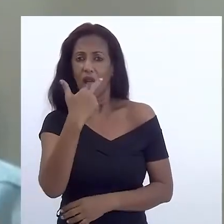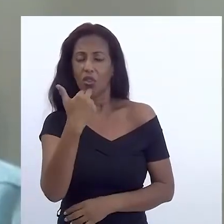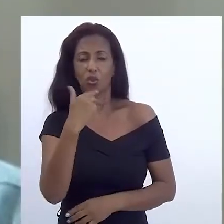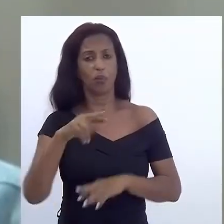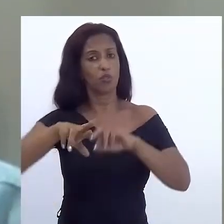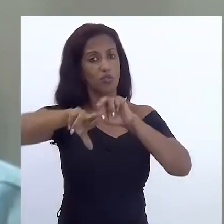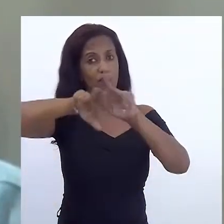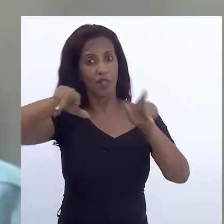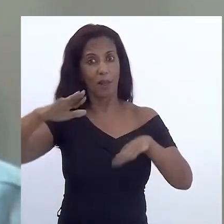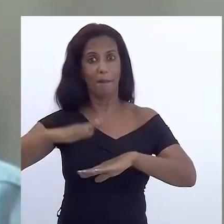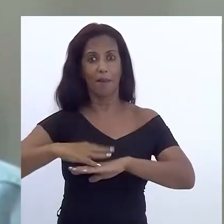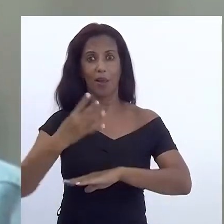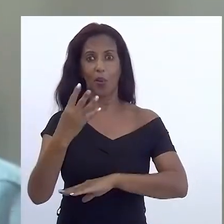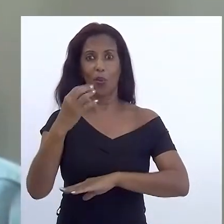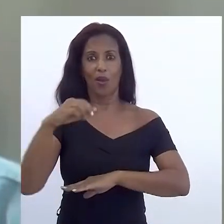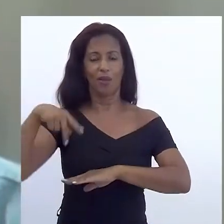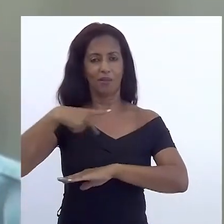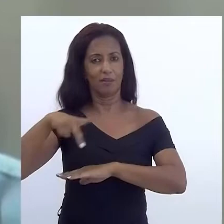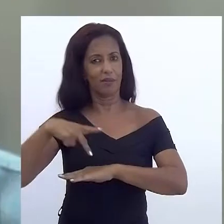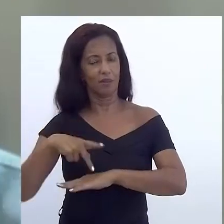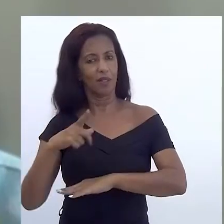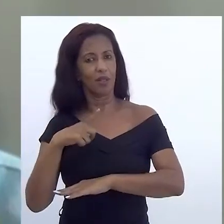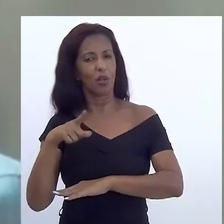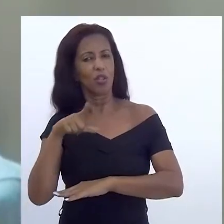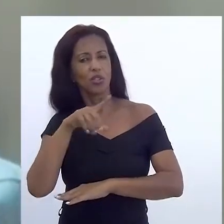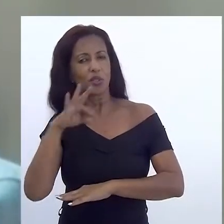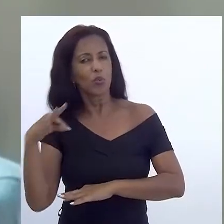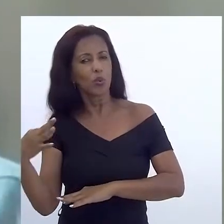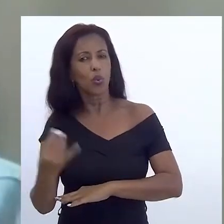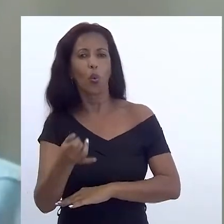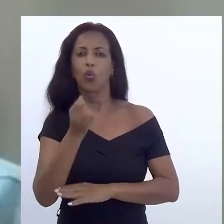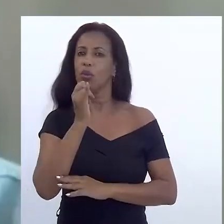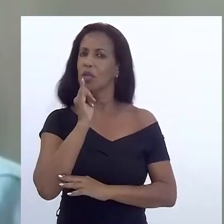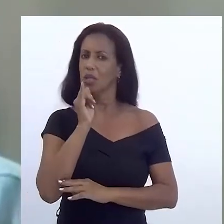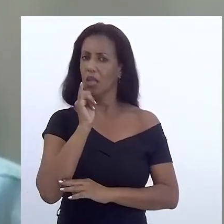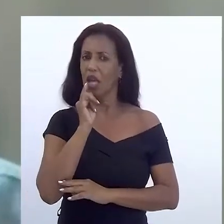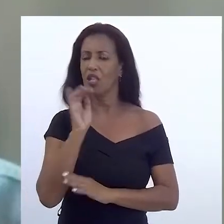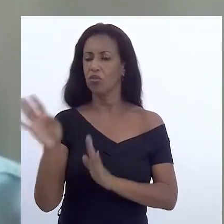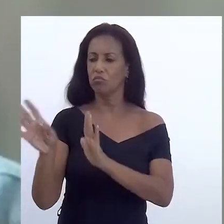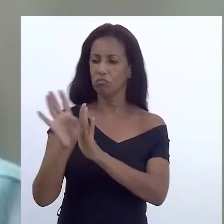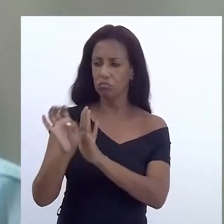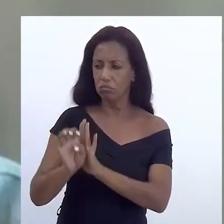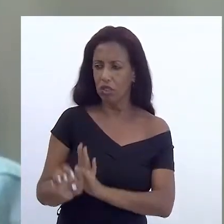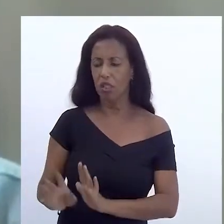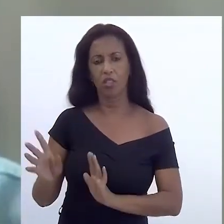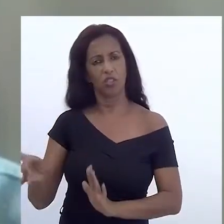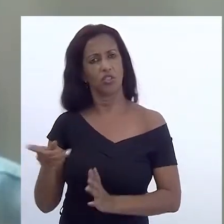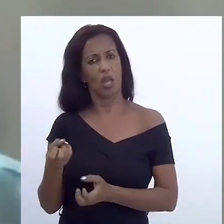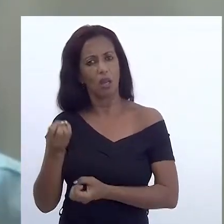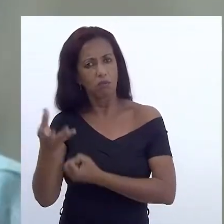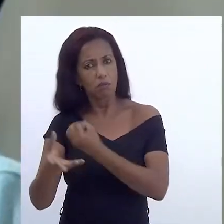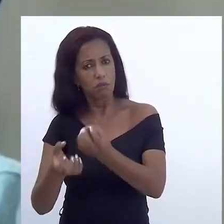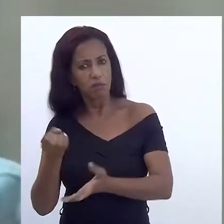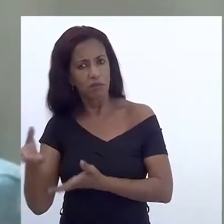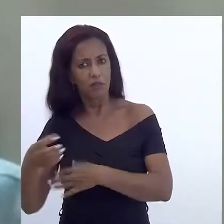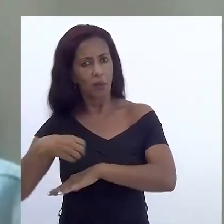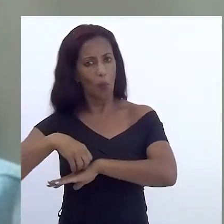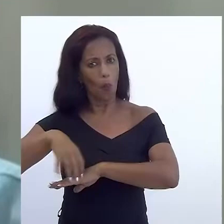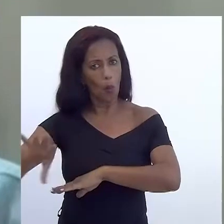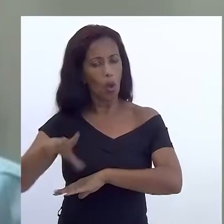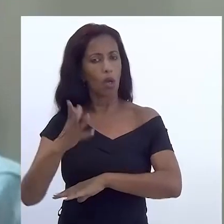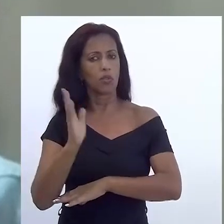40 países. Então, nós temos ali todo o teste estatístico que eles mesmos já enviam juntos, de forma gratuita, com